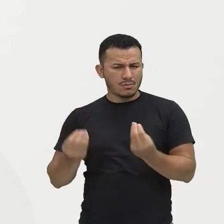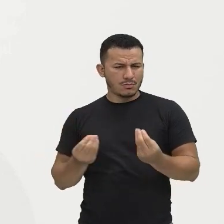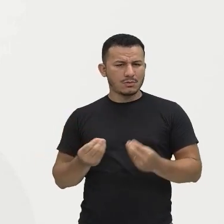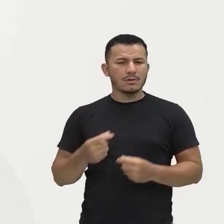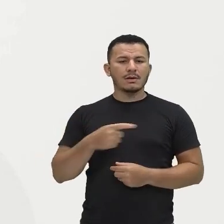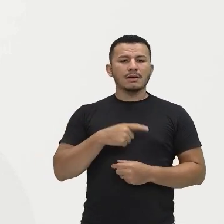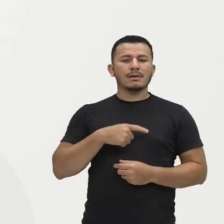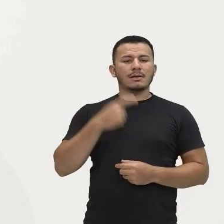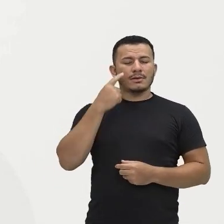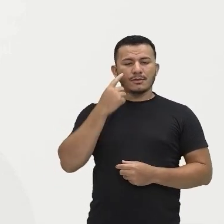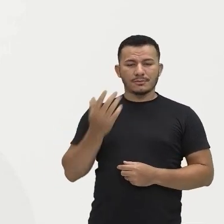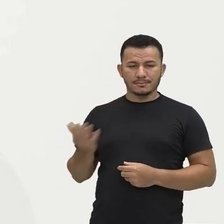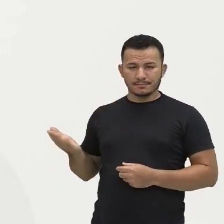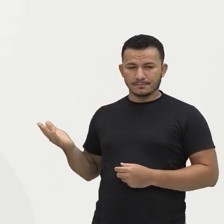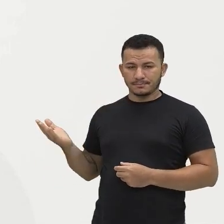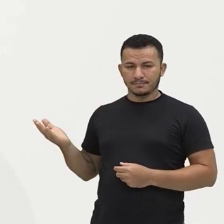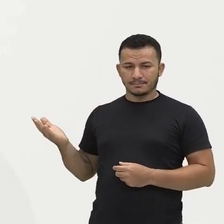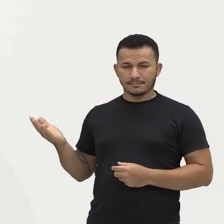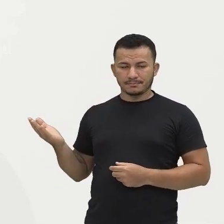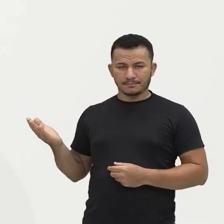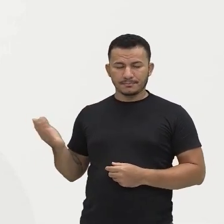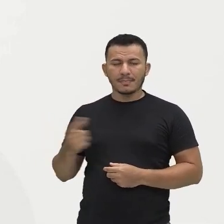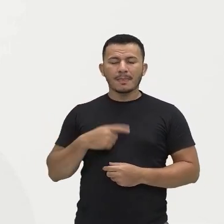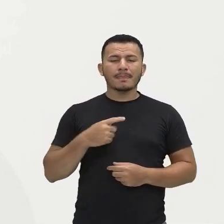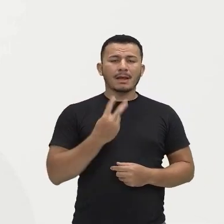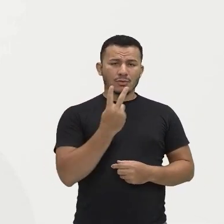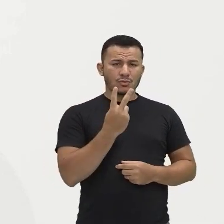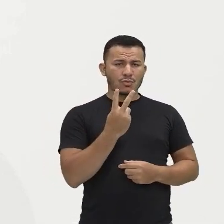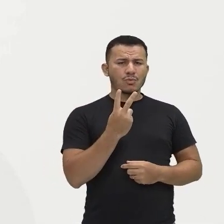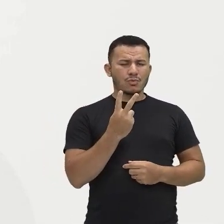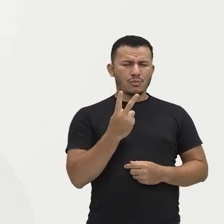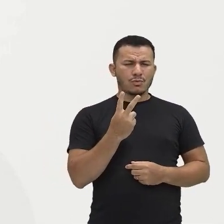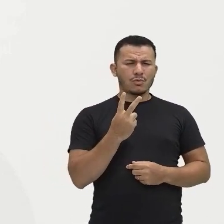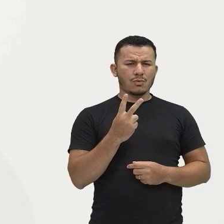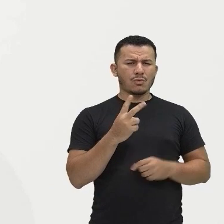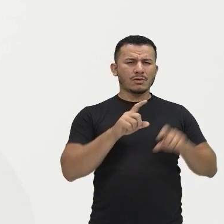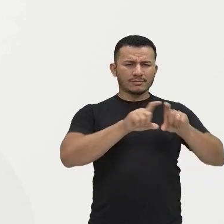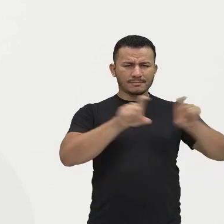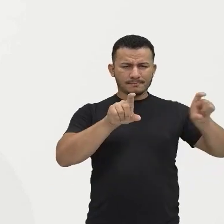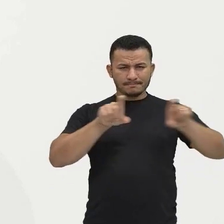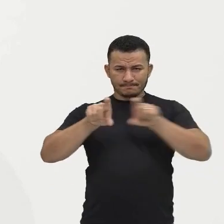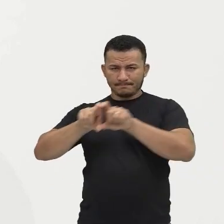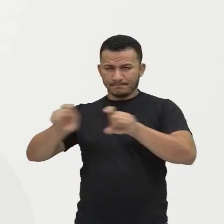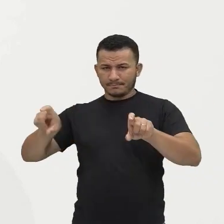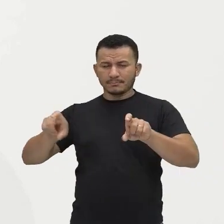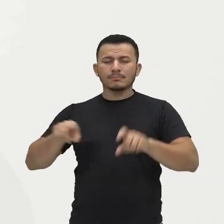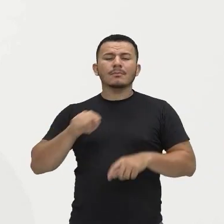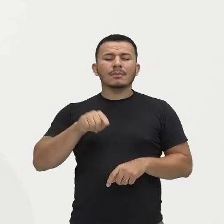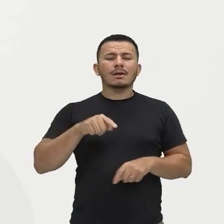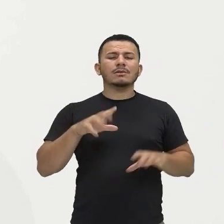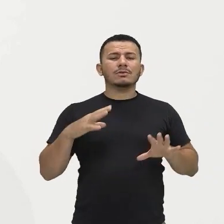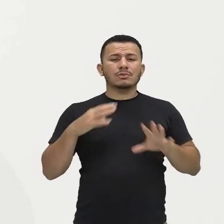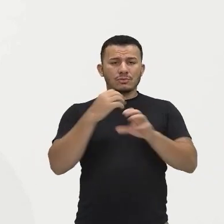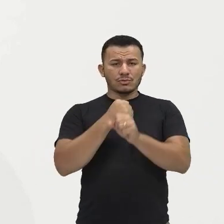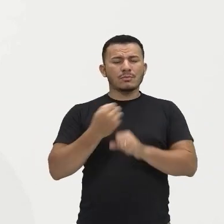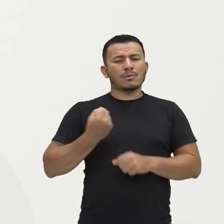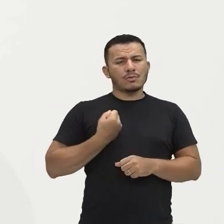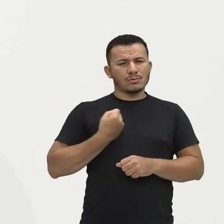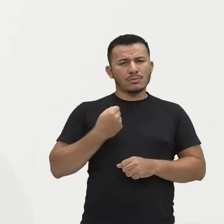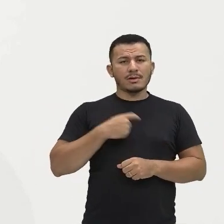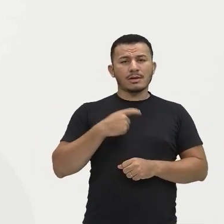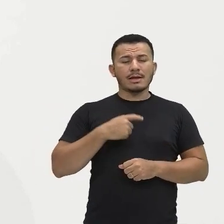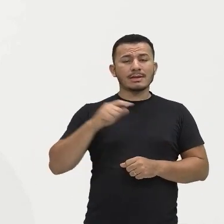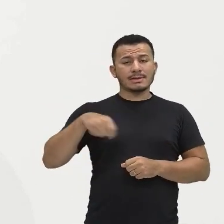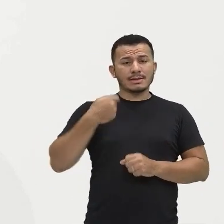ó. Tem uma situação, está aqui outra situação. Neste caso, somamos os números que possuem